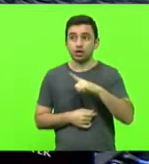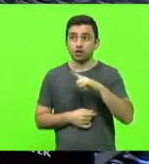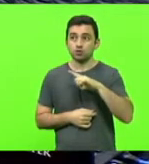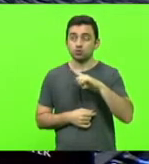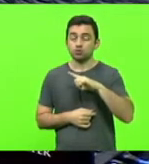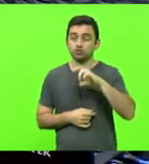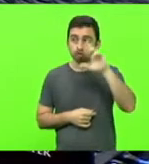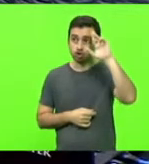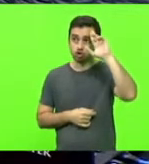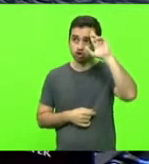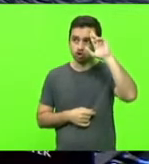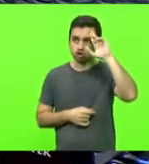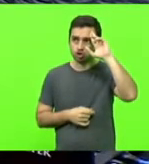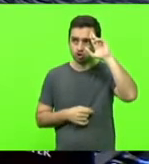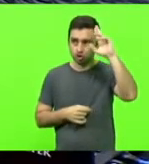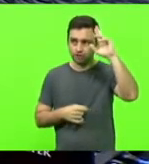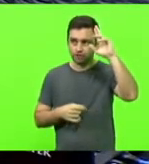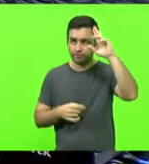estava fazendo